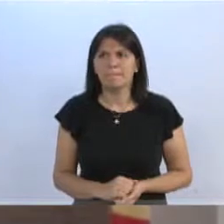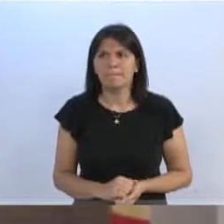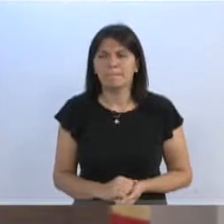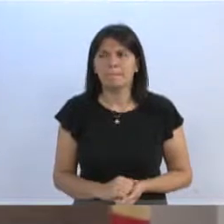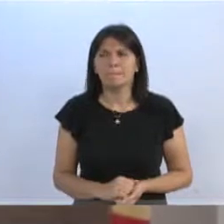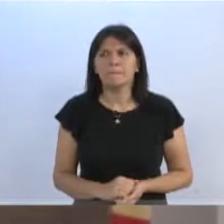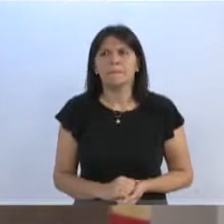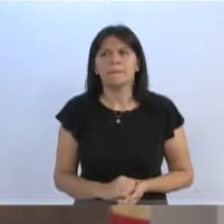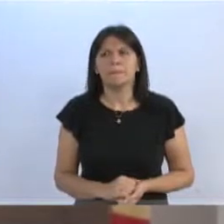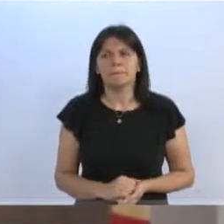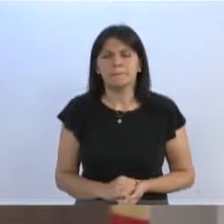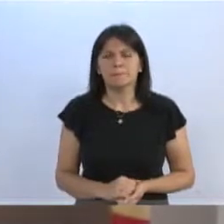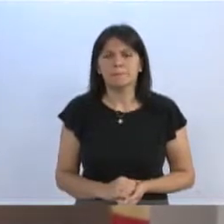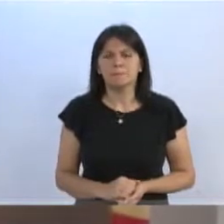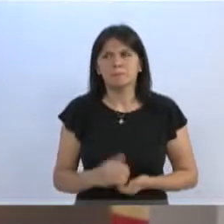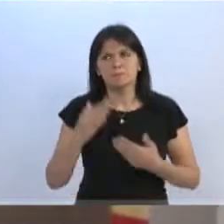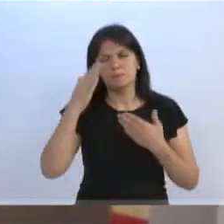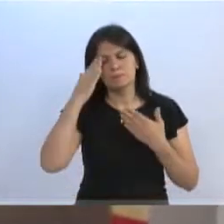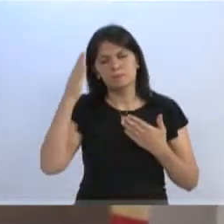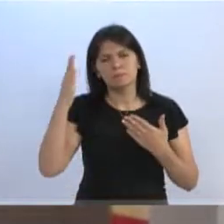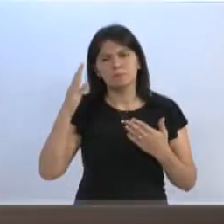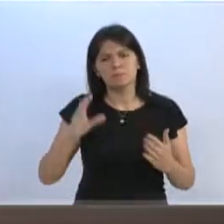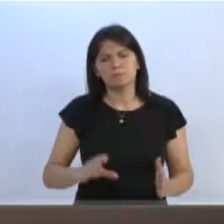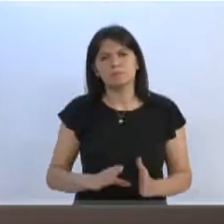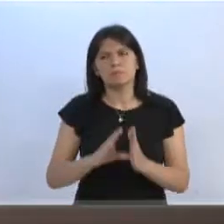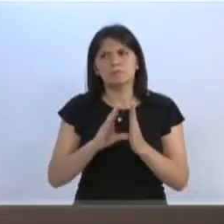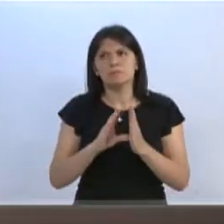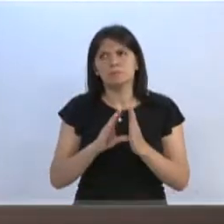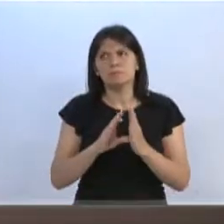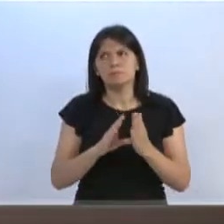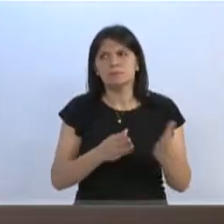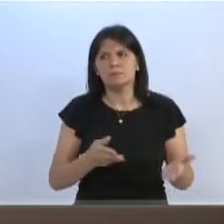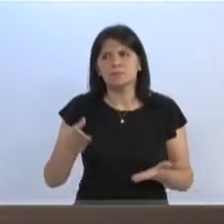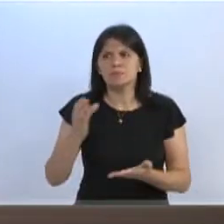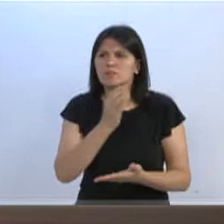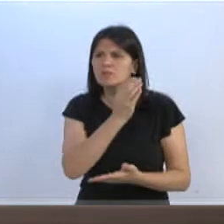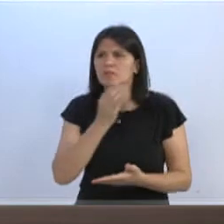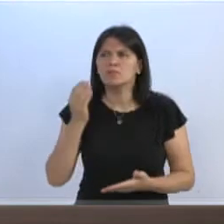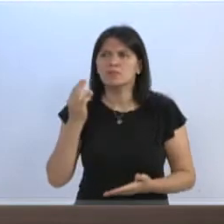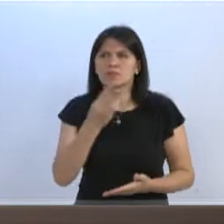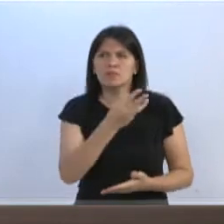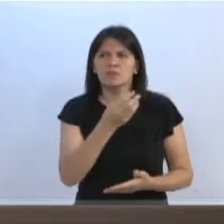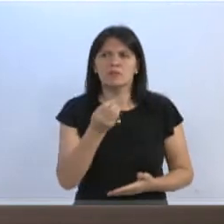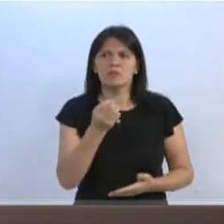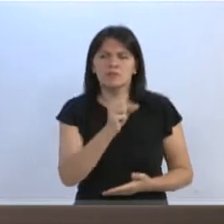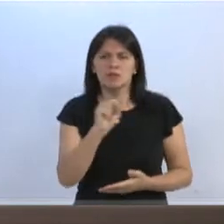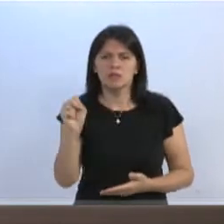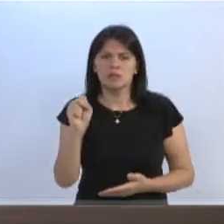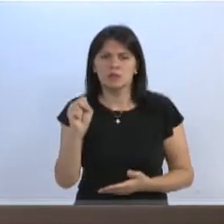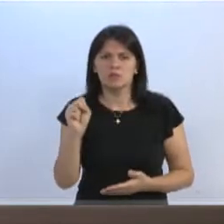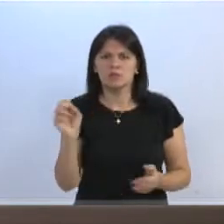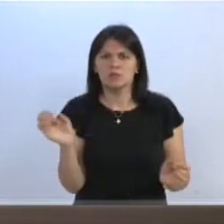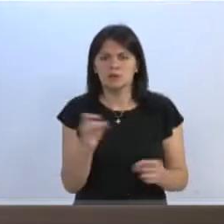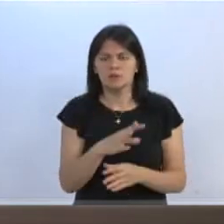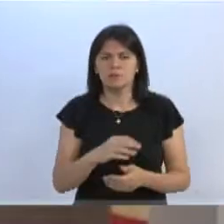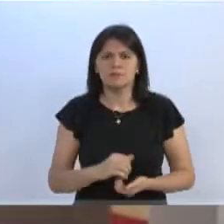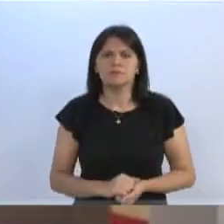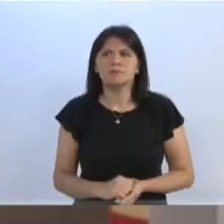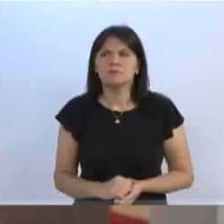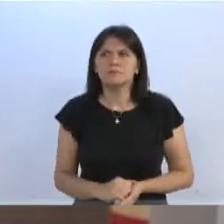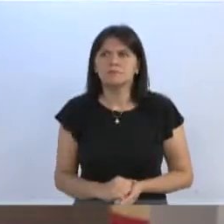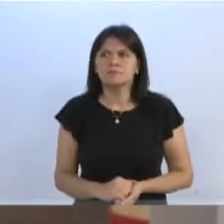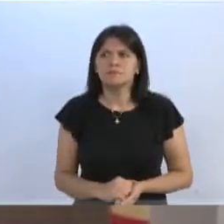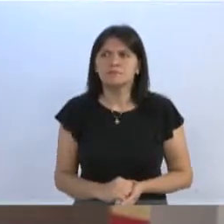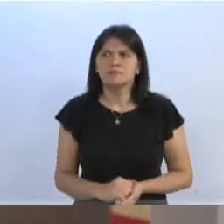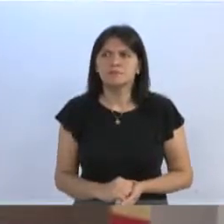Muito obrigado, então, vereador Caminha. Vereador, assim, 30 segundos, um minutinho para concluir seu pronunciamento, então.